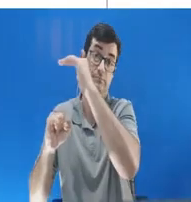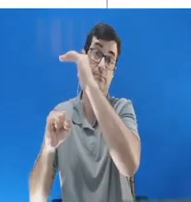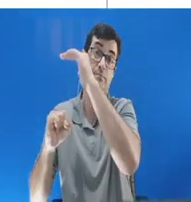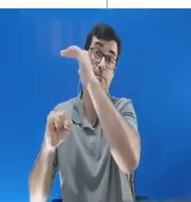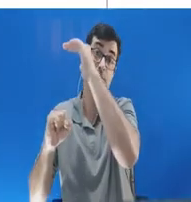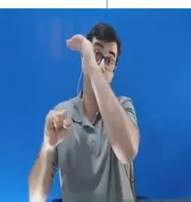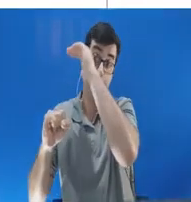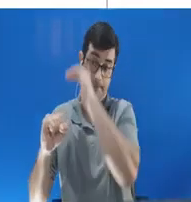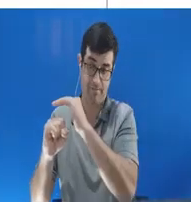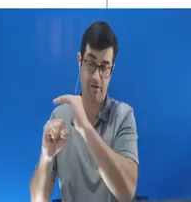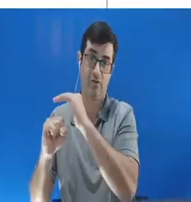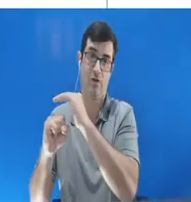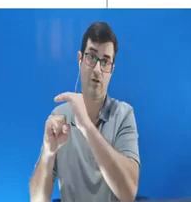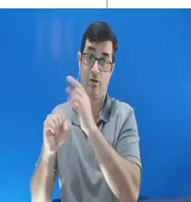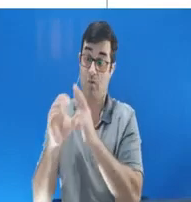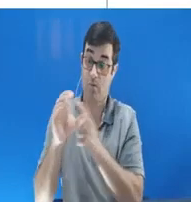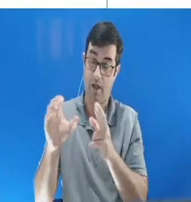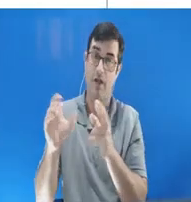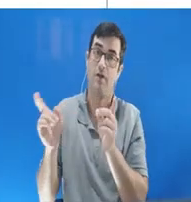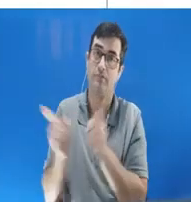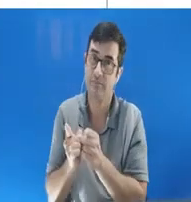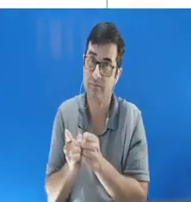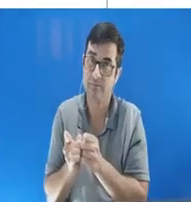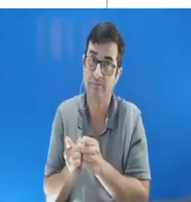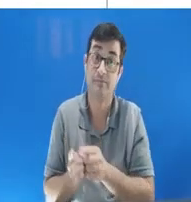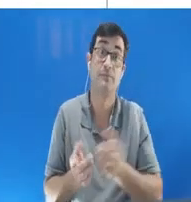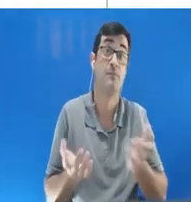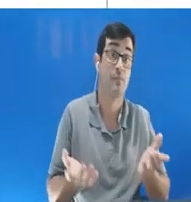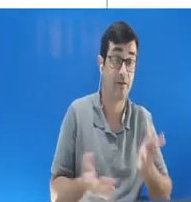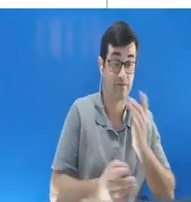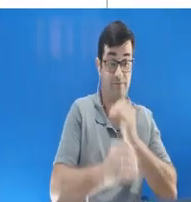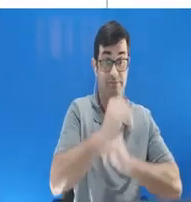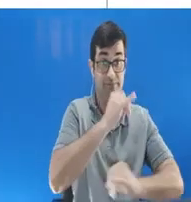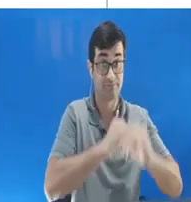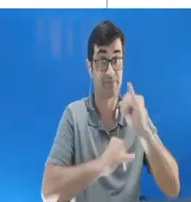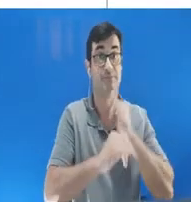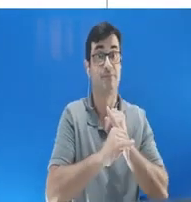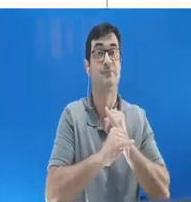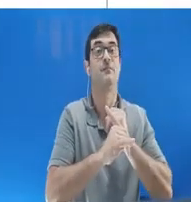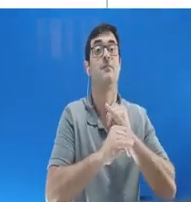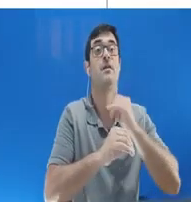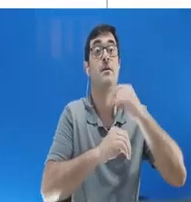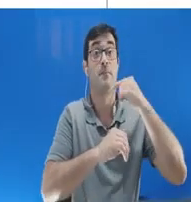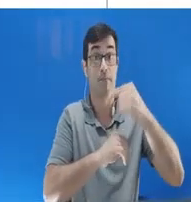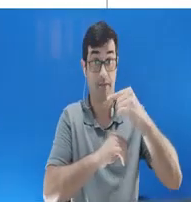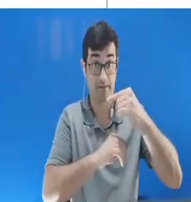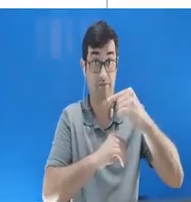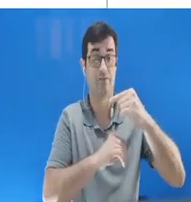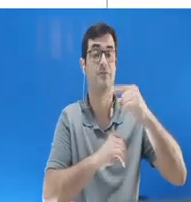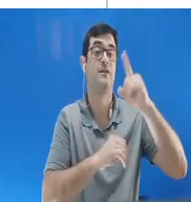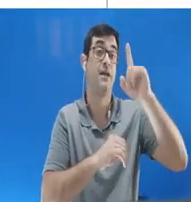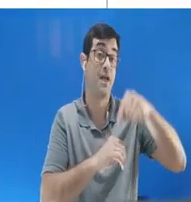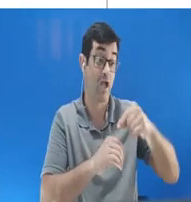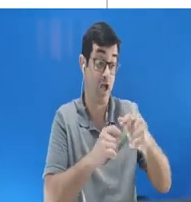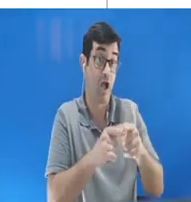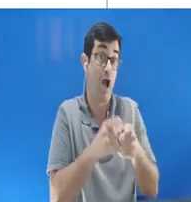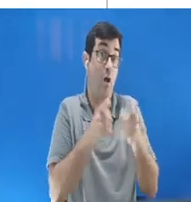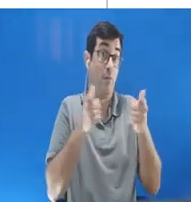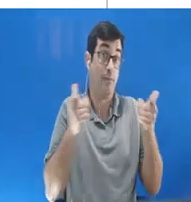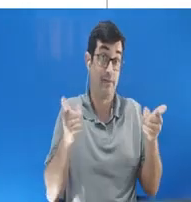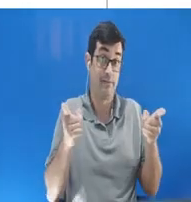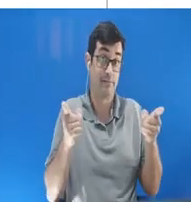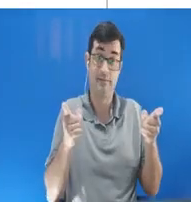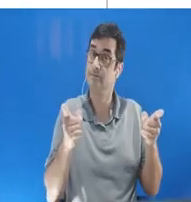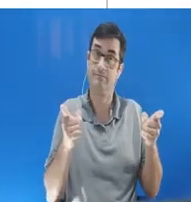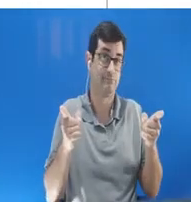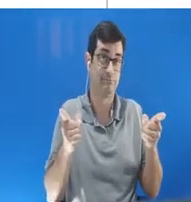camada menor. Então o raio vai diminuir. No caso dos ânions, ele não aumenta, né, o nível.